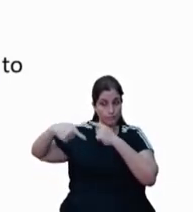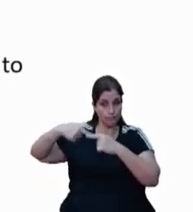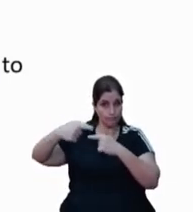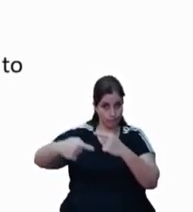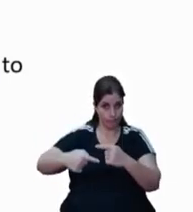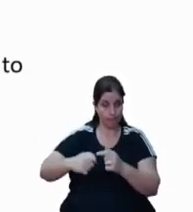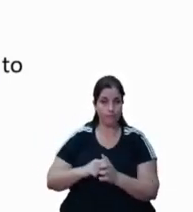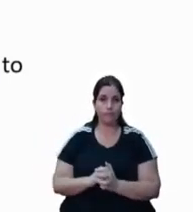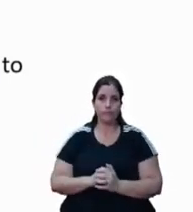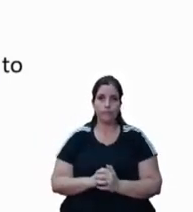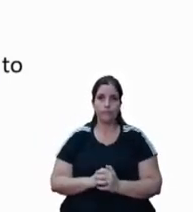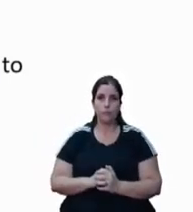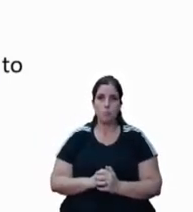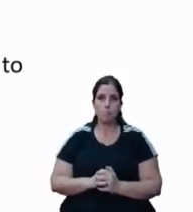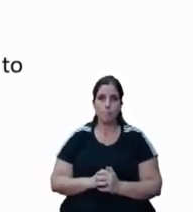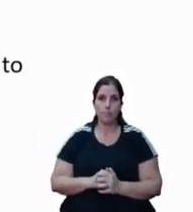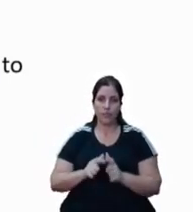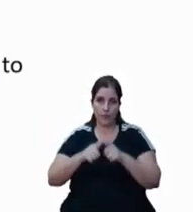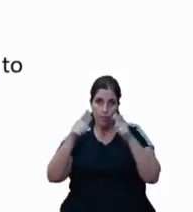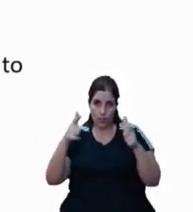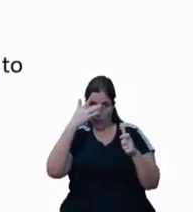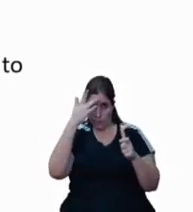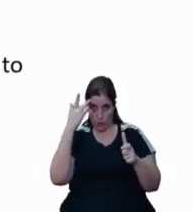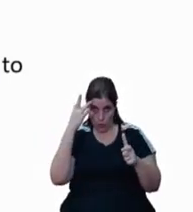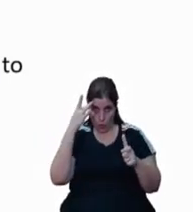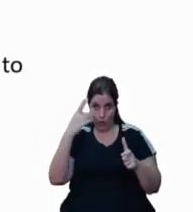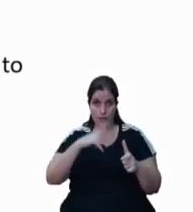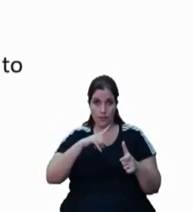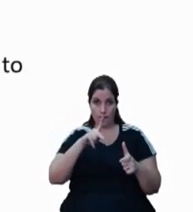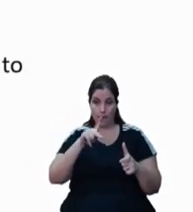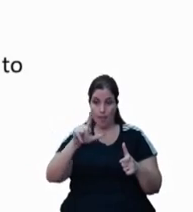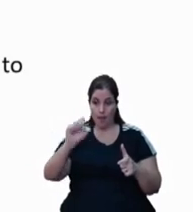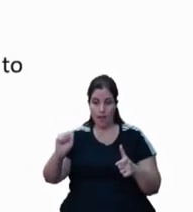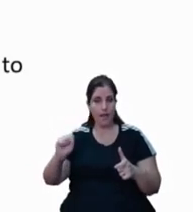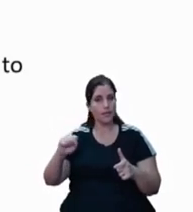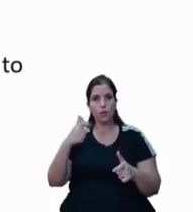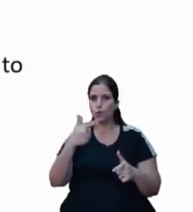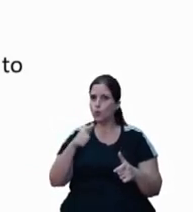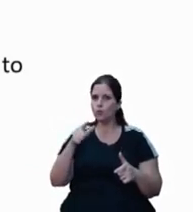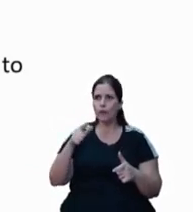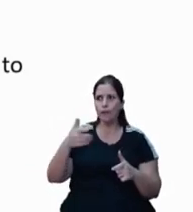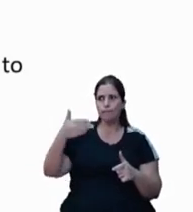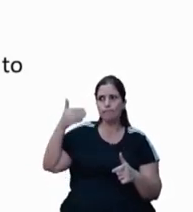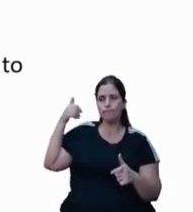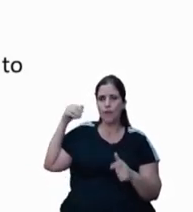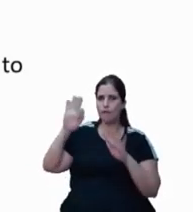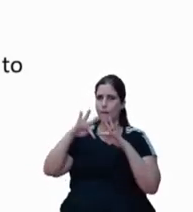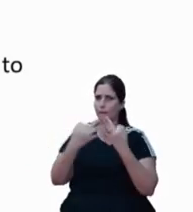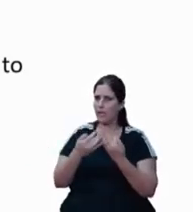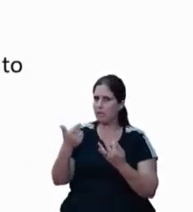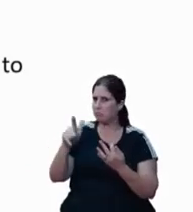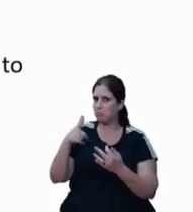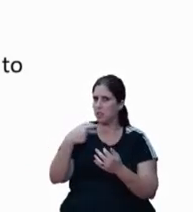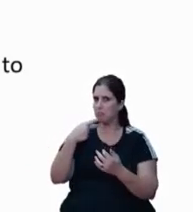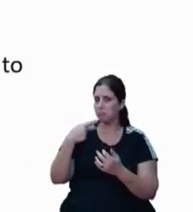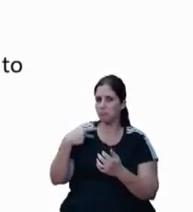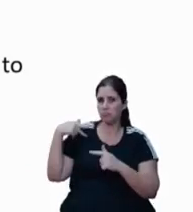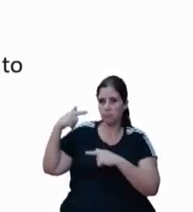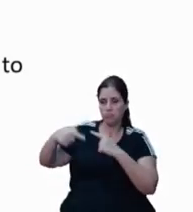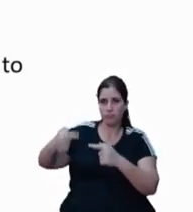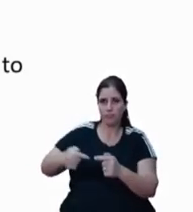contraste, a grande maioria dos indivíduos com POLS não tem histórico familiar de transtorno semelhante. Por que